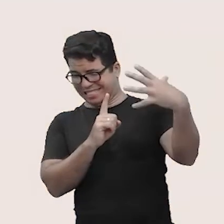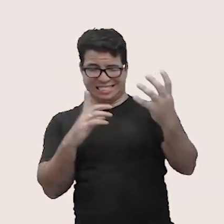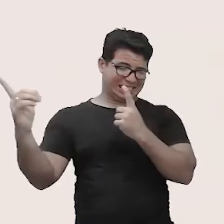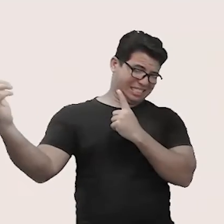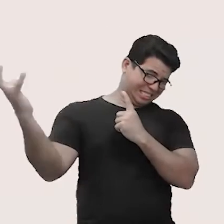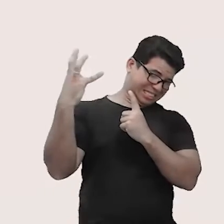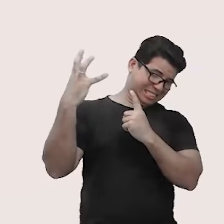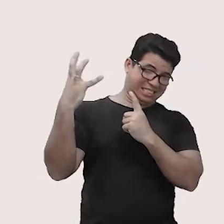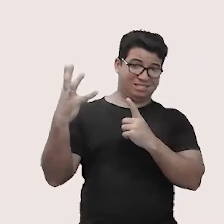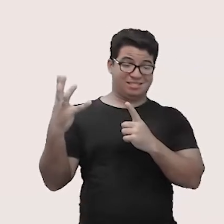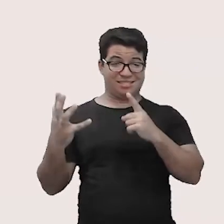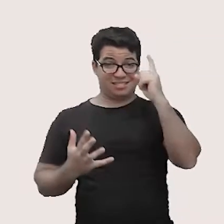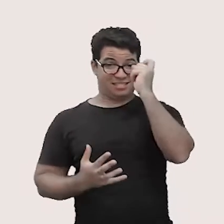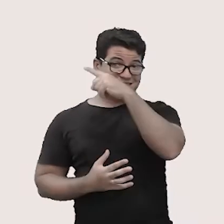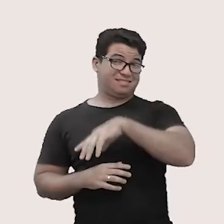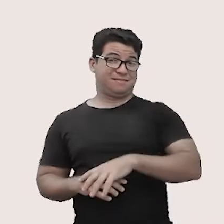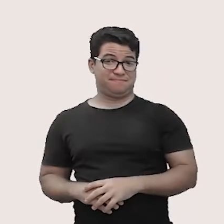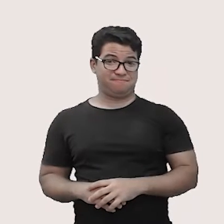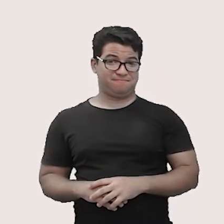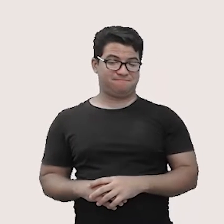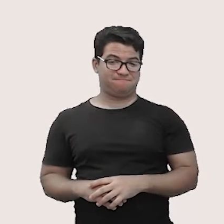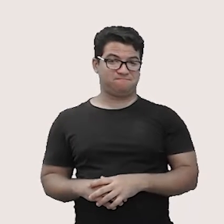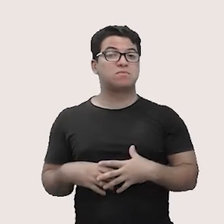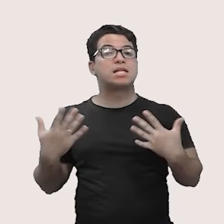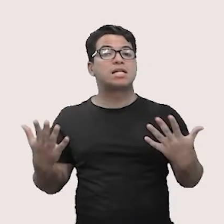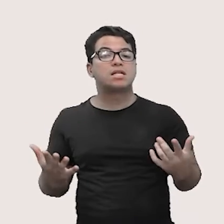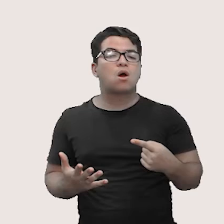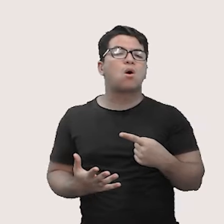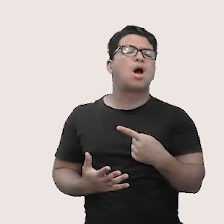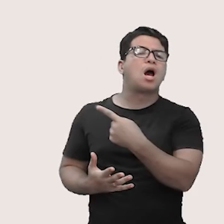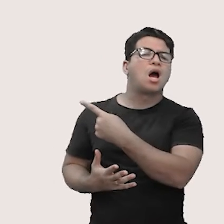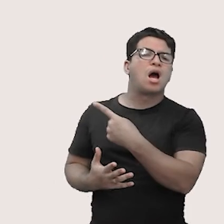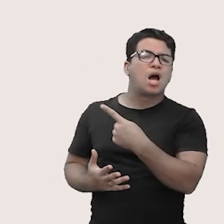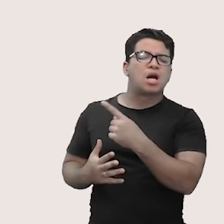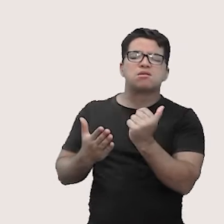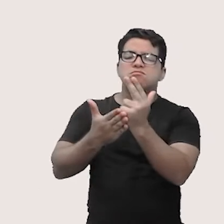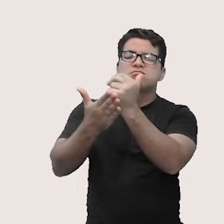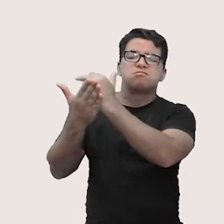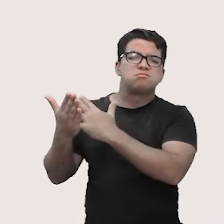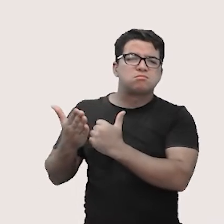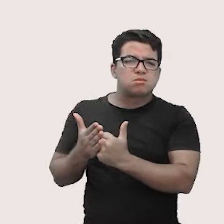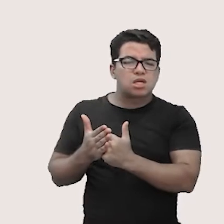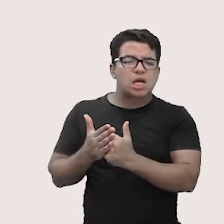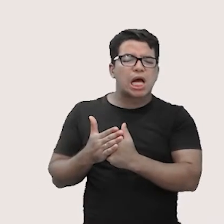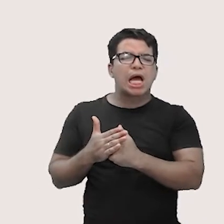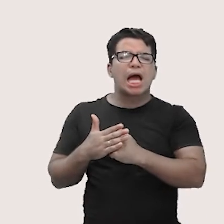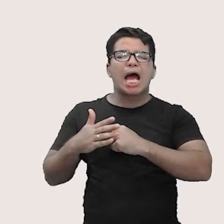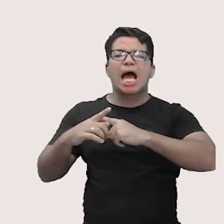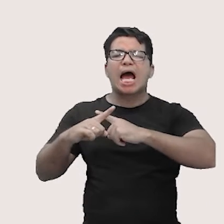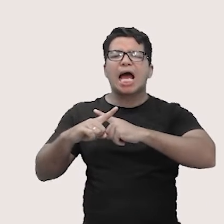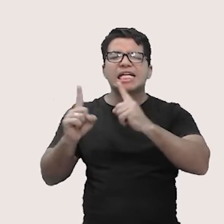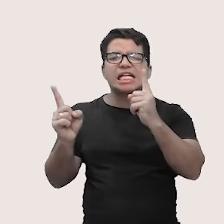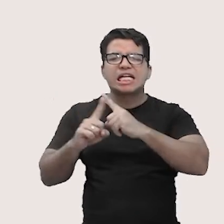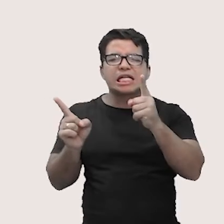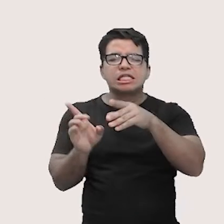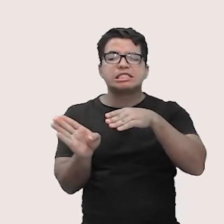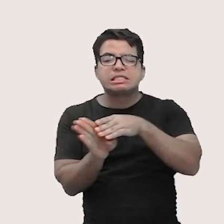Então, no cartoon acima, a crítica está no fato da sociedade exigir que o adolescente,